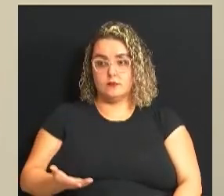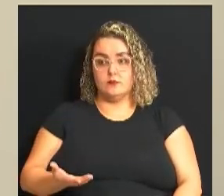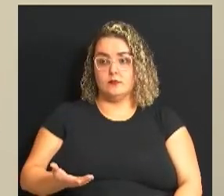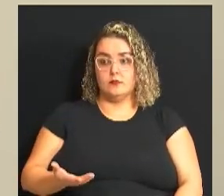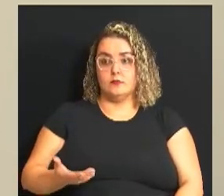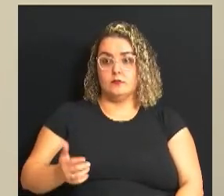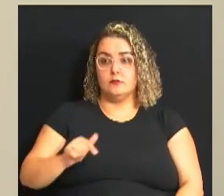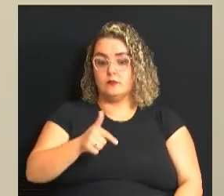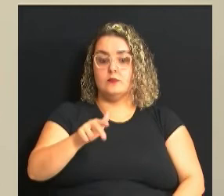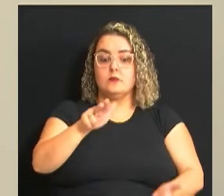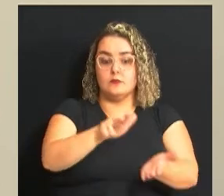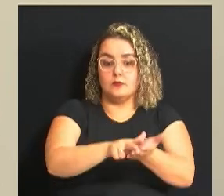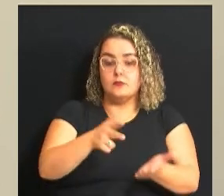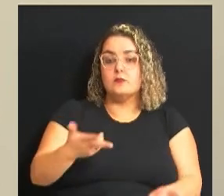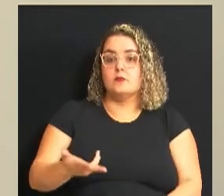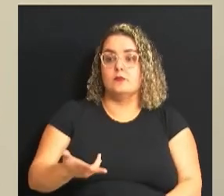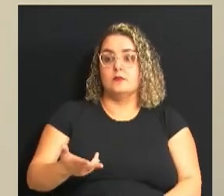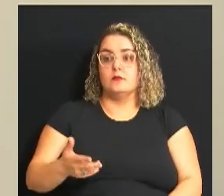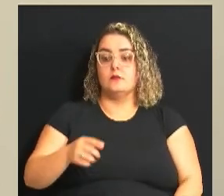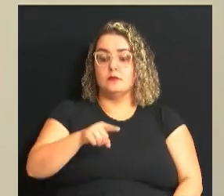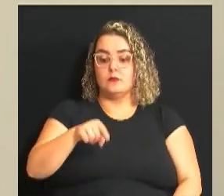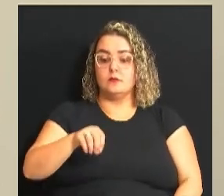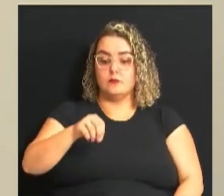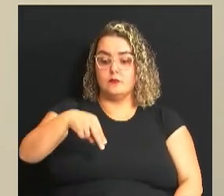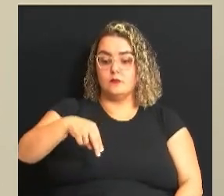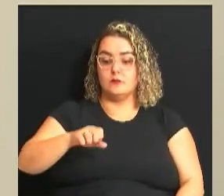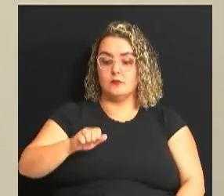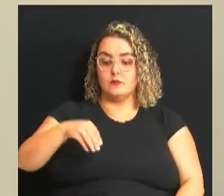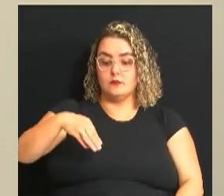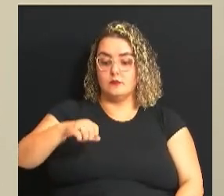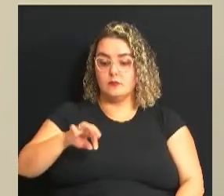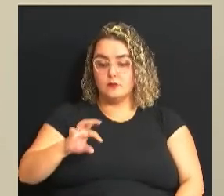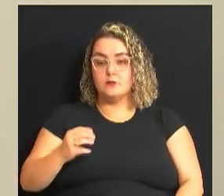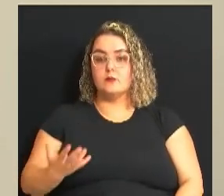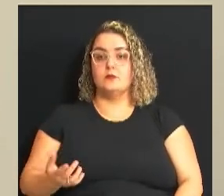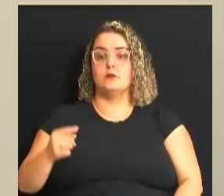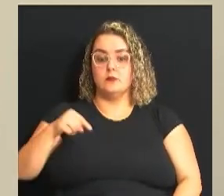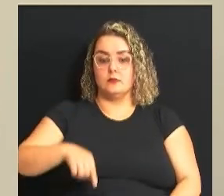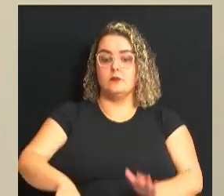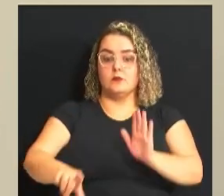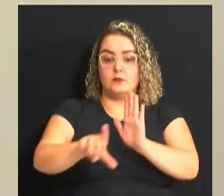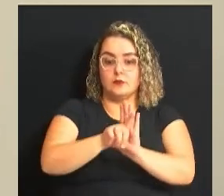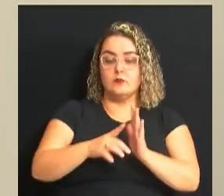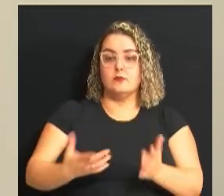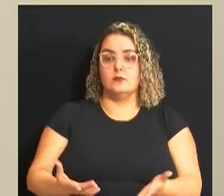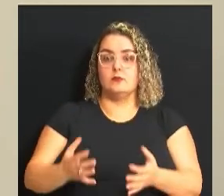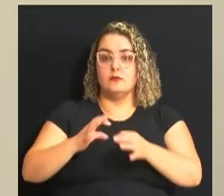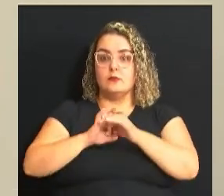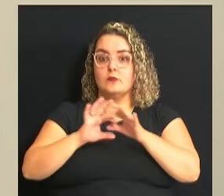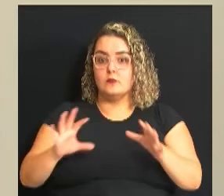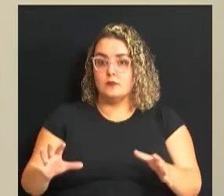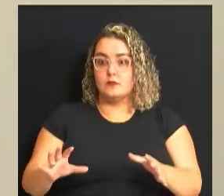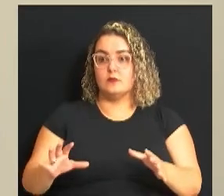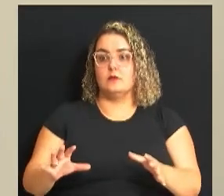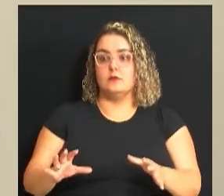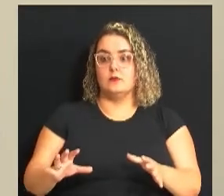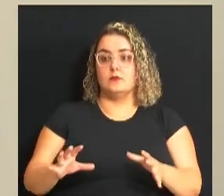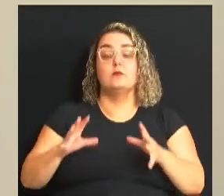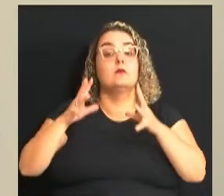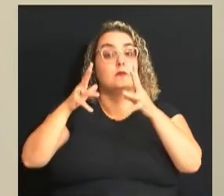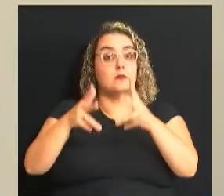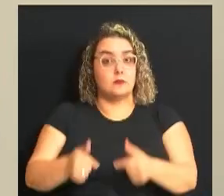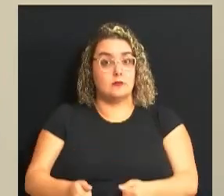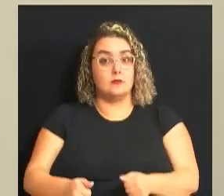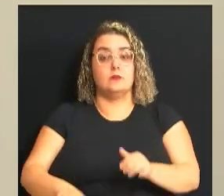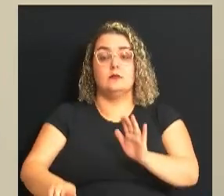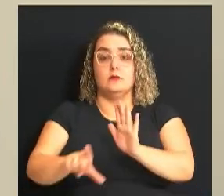condições de zoneamento, e nós aqui com esta lei vamos permitir, ou seja, toda a lei